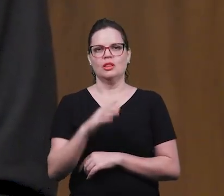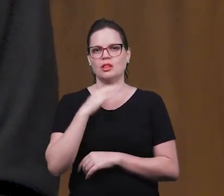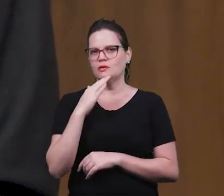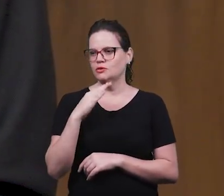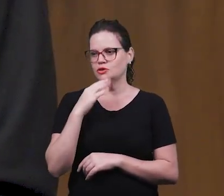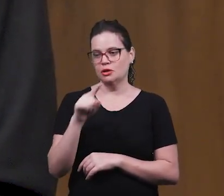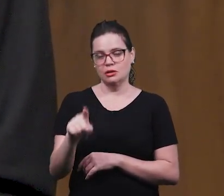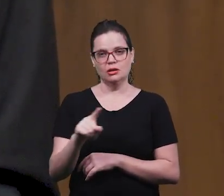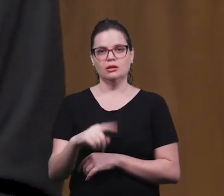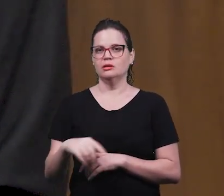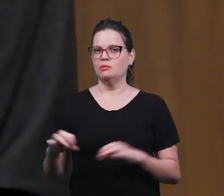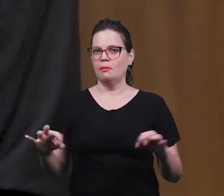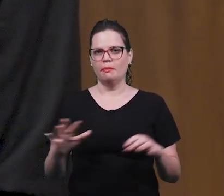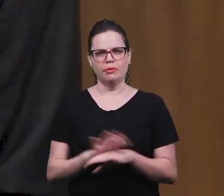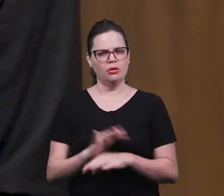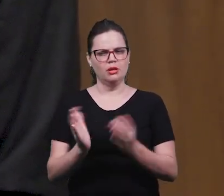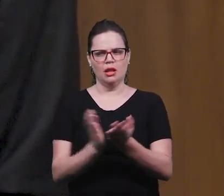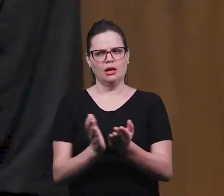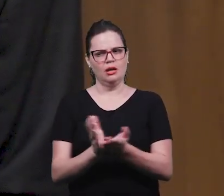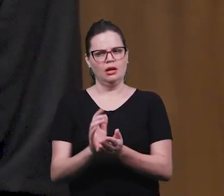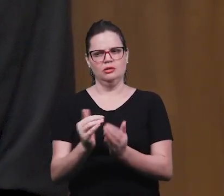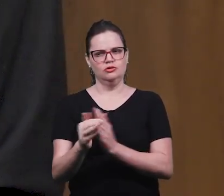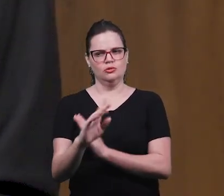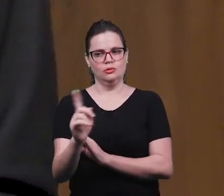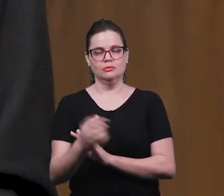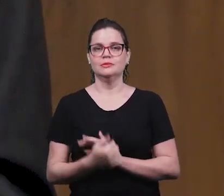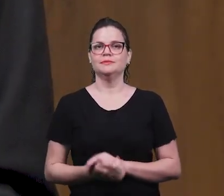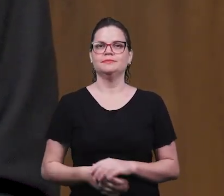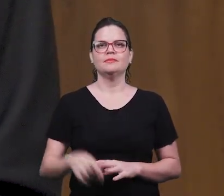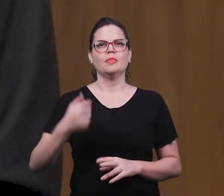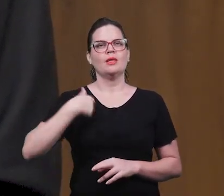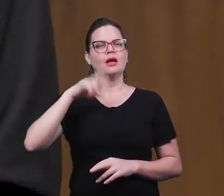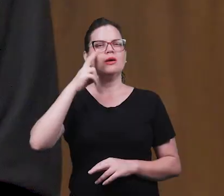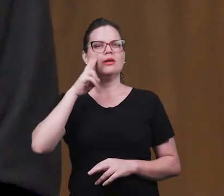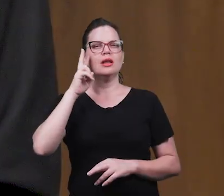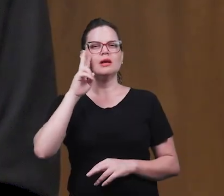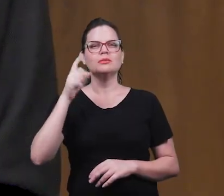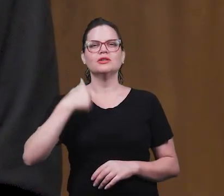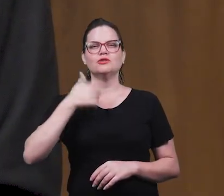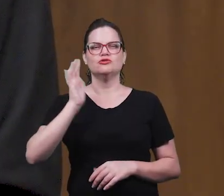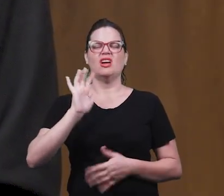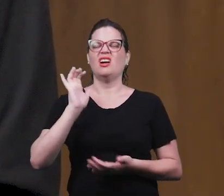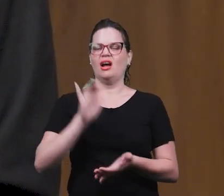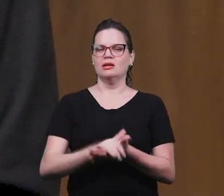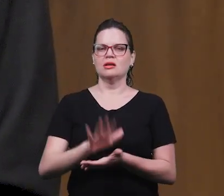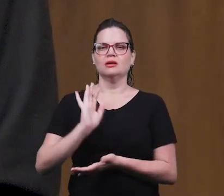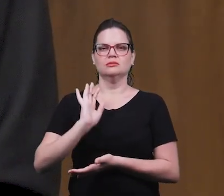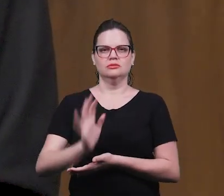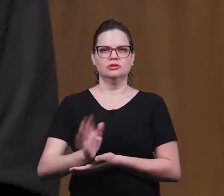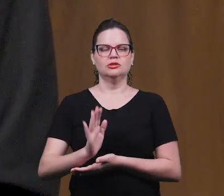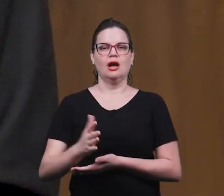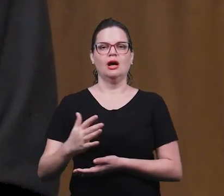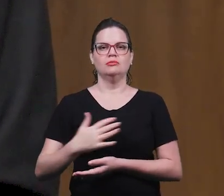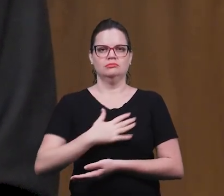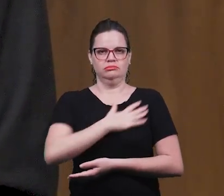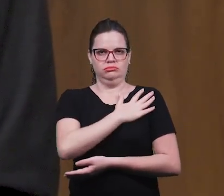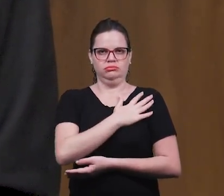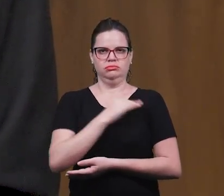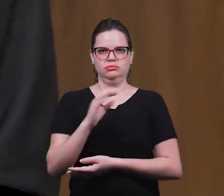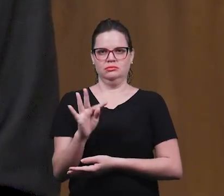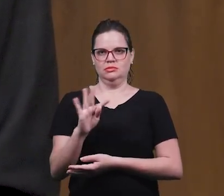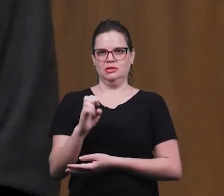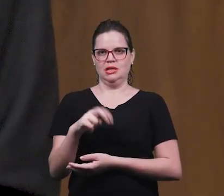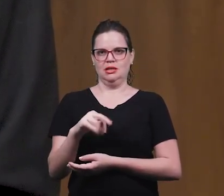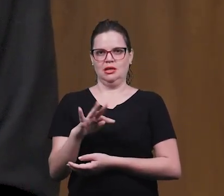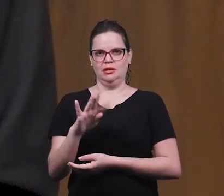com nessa... Eu me lembro de uma situação, eu estava já embarcado, já era tenente, já estava casado, e